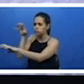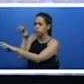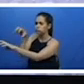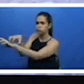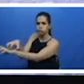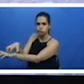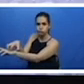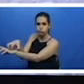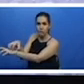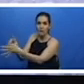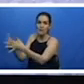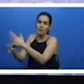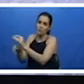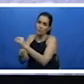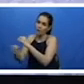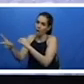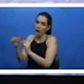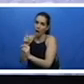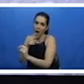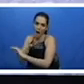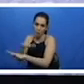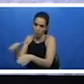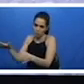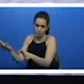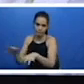d'água, num rio, num córrego, num lago, num brejo.